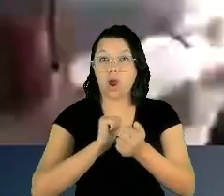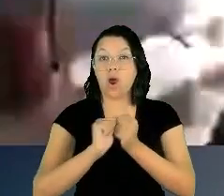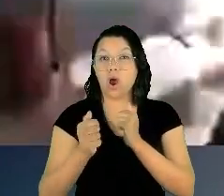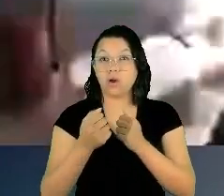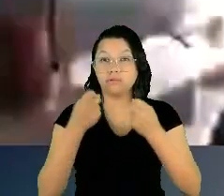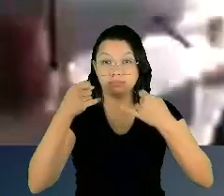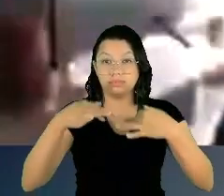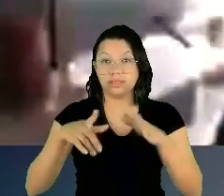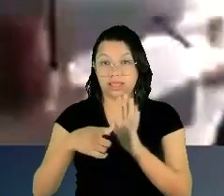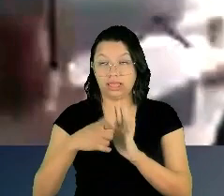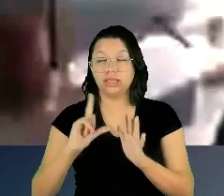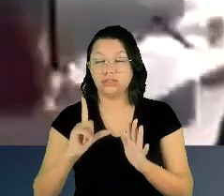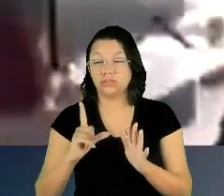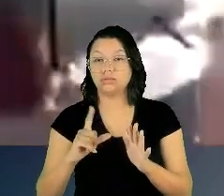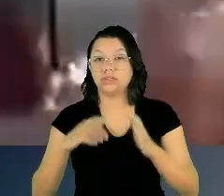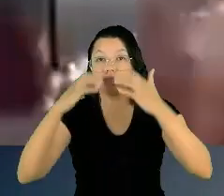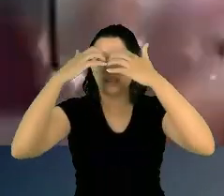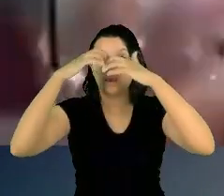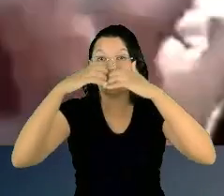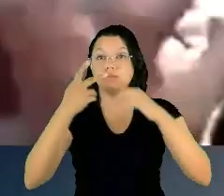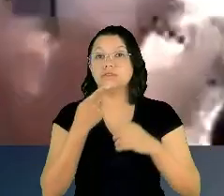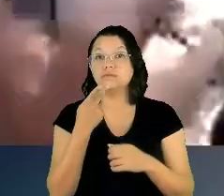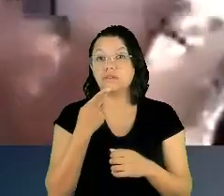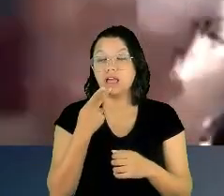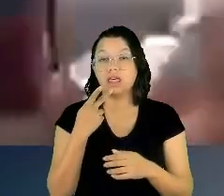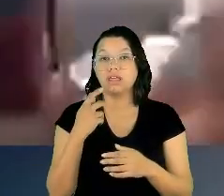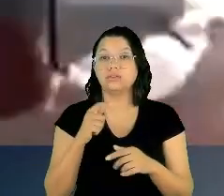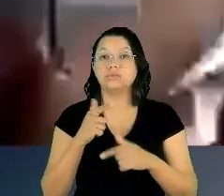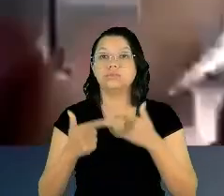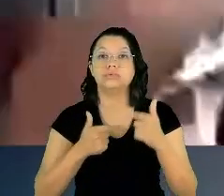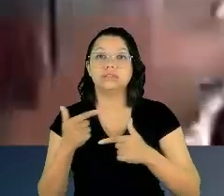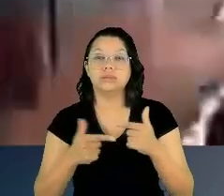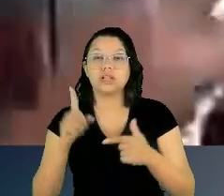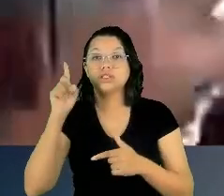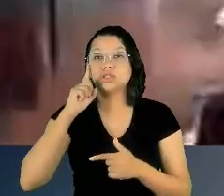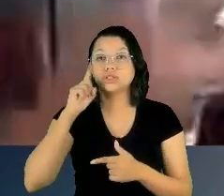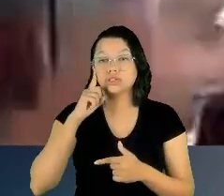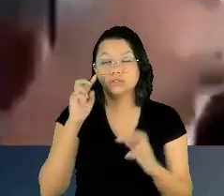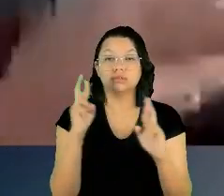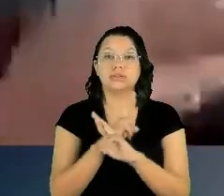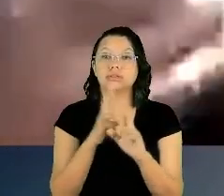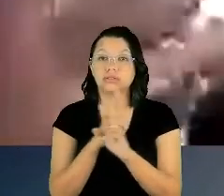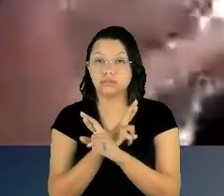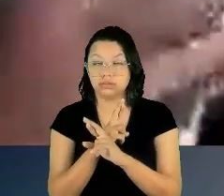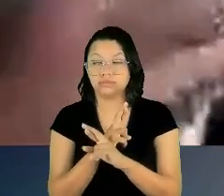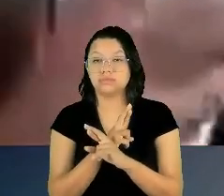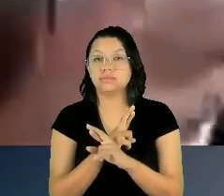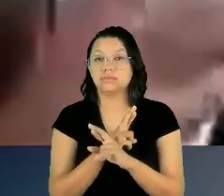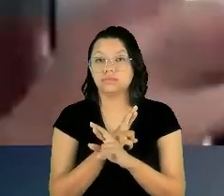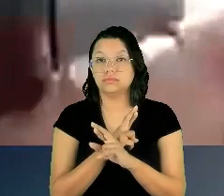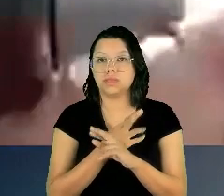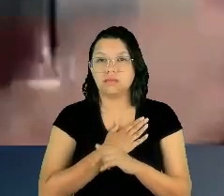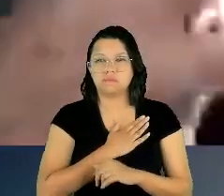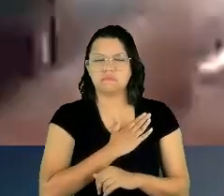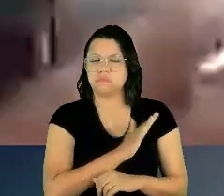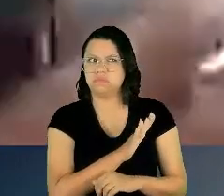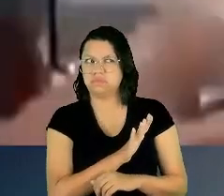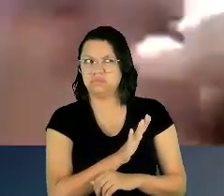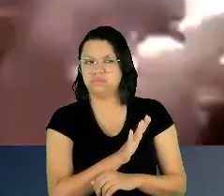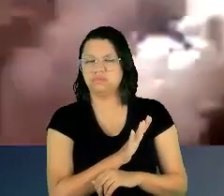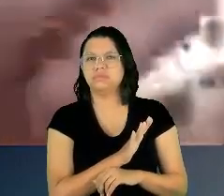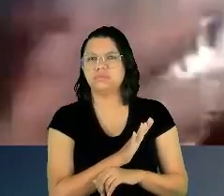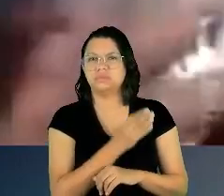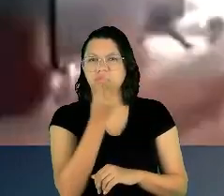pessoas de baixo status, neuronalmente falando. Então, a atividade de áreas cerebrais relacionadas